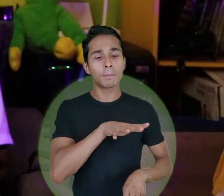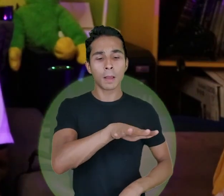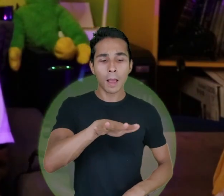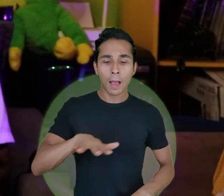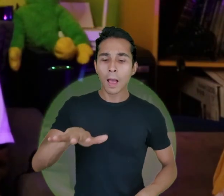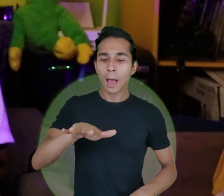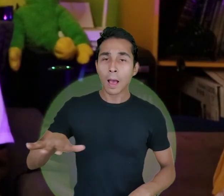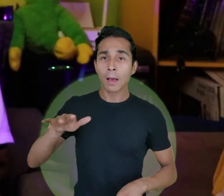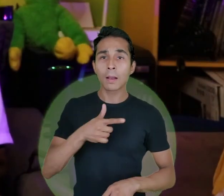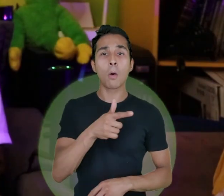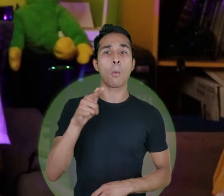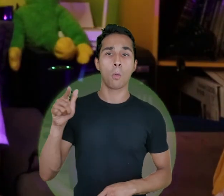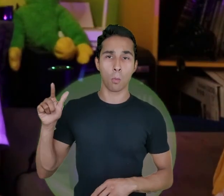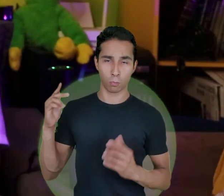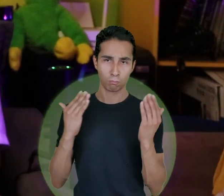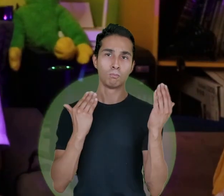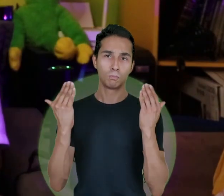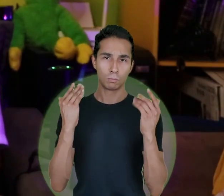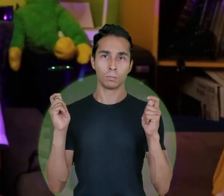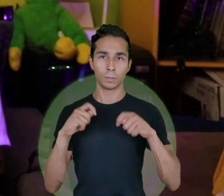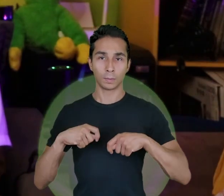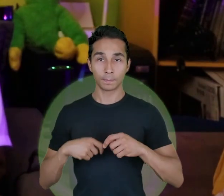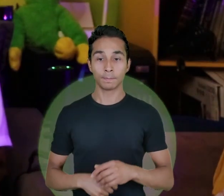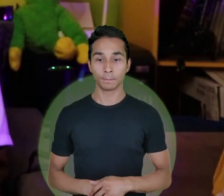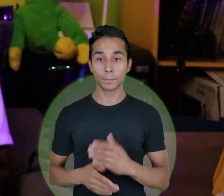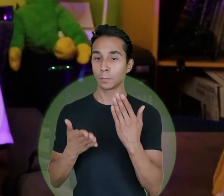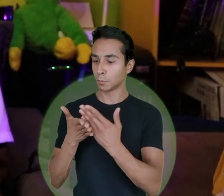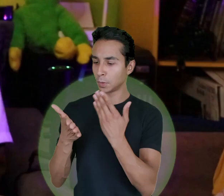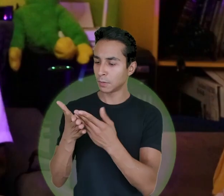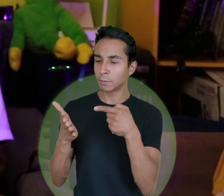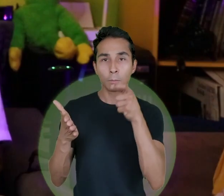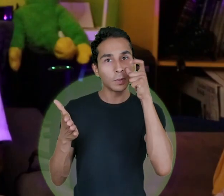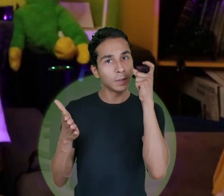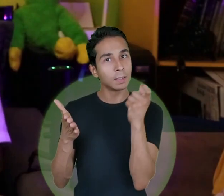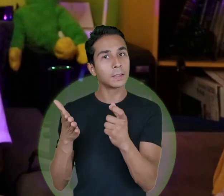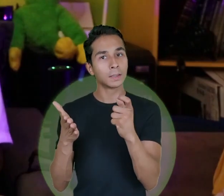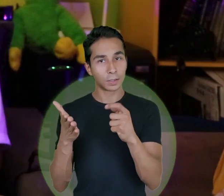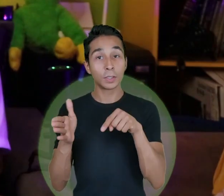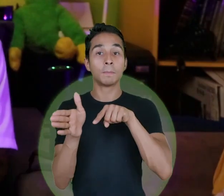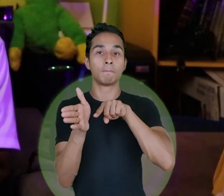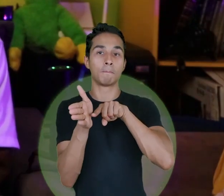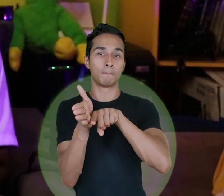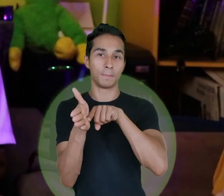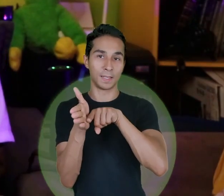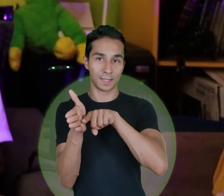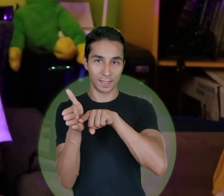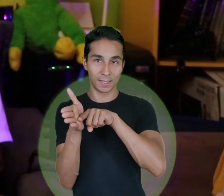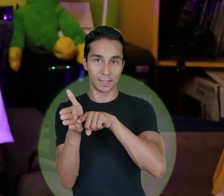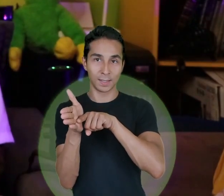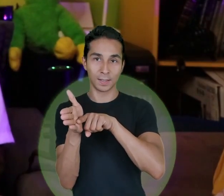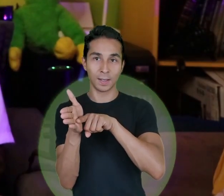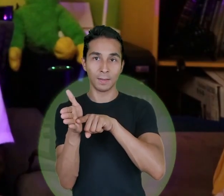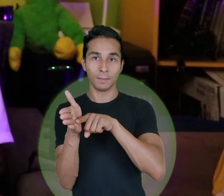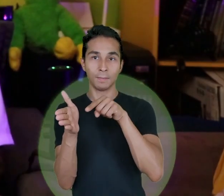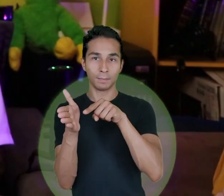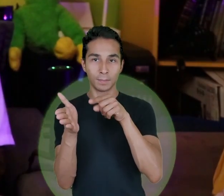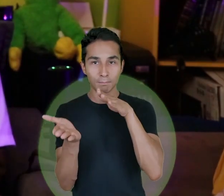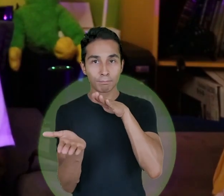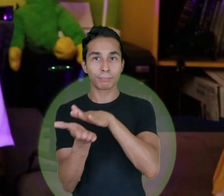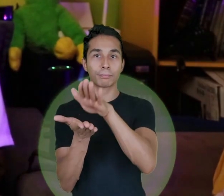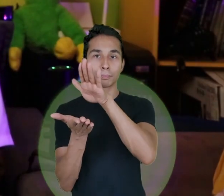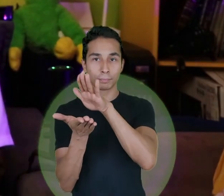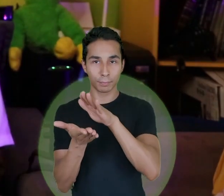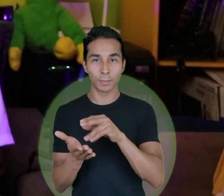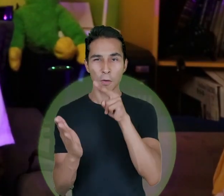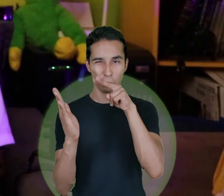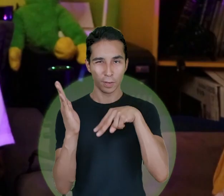áreas. É muito interessante esse projeto, esse trabalho dele, né, era uma pesquisa que virou um livro. Vou ler só um